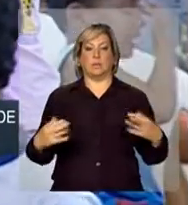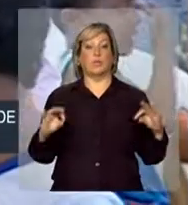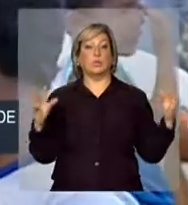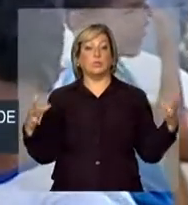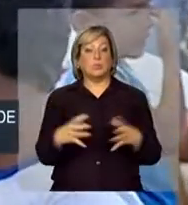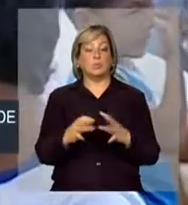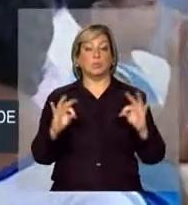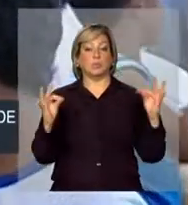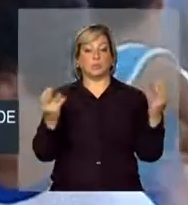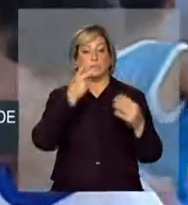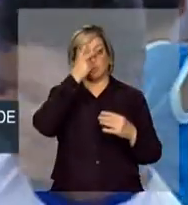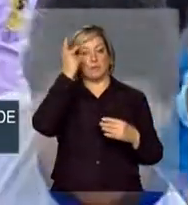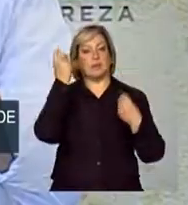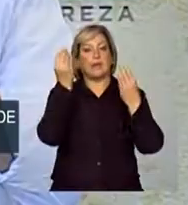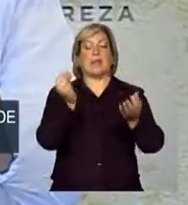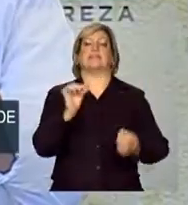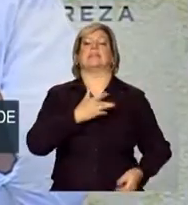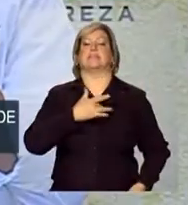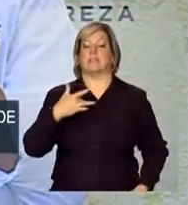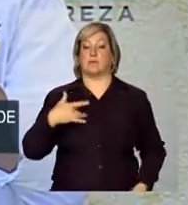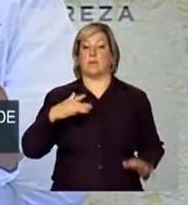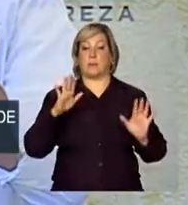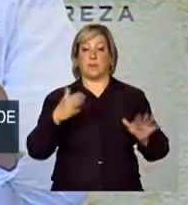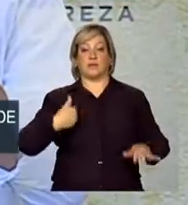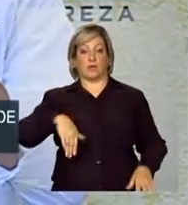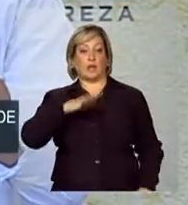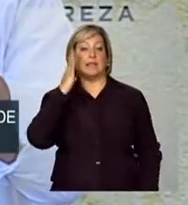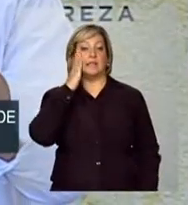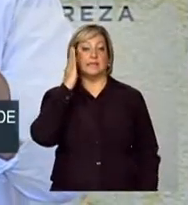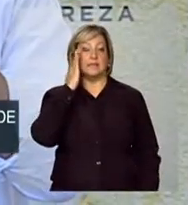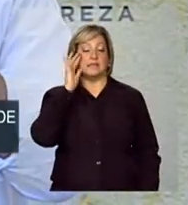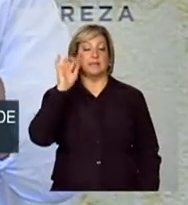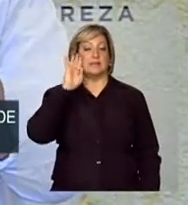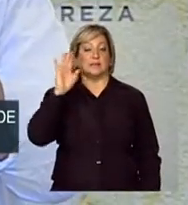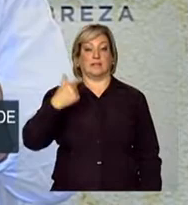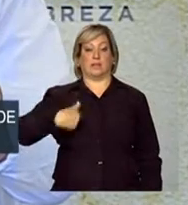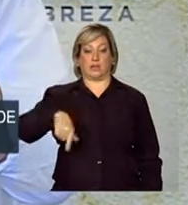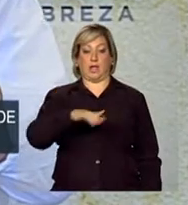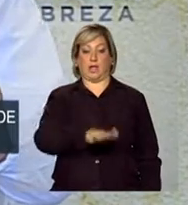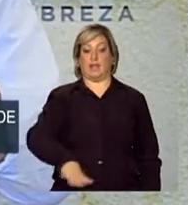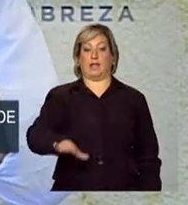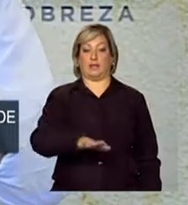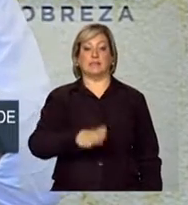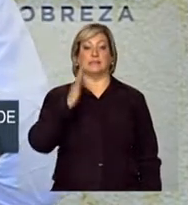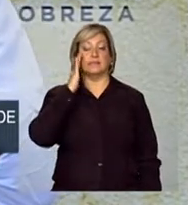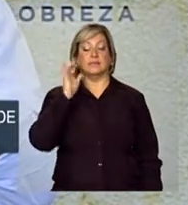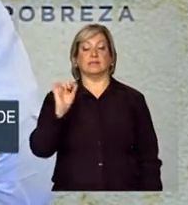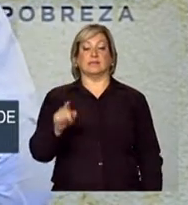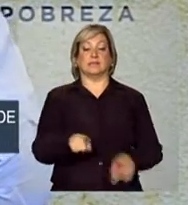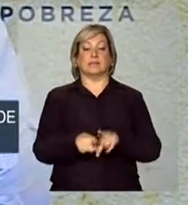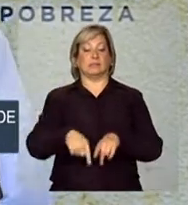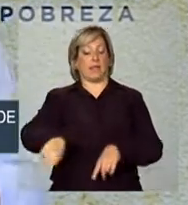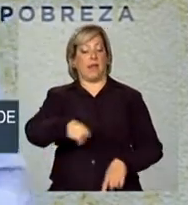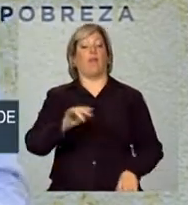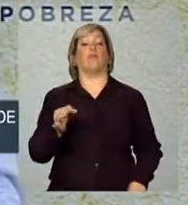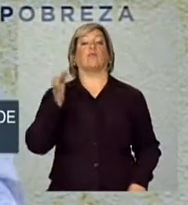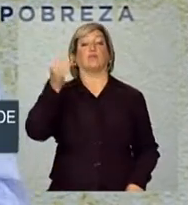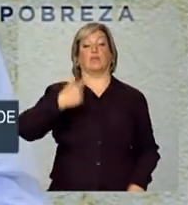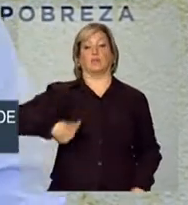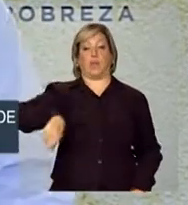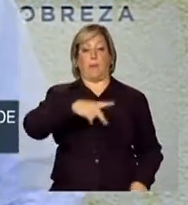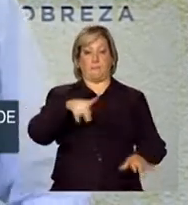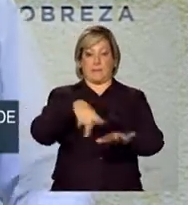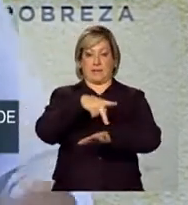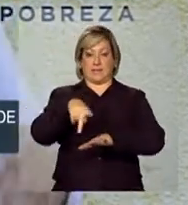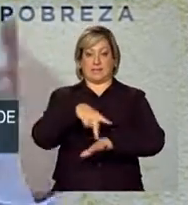para fazer a saúde Só que a gente sabe sobretudo as nossas crianças que são o futuro do nosso